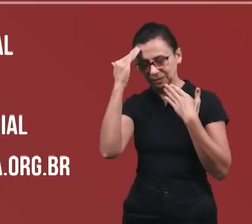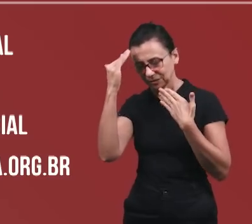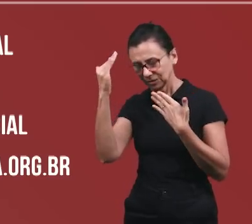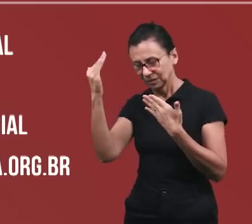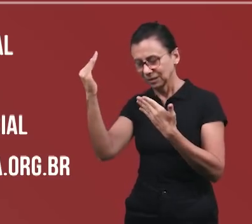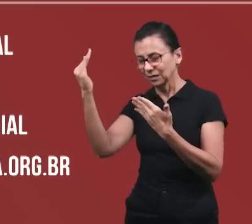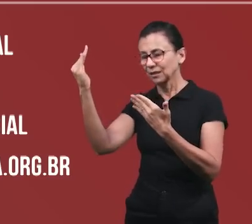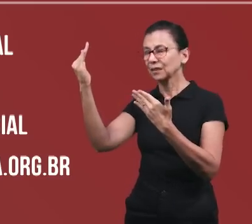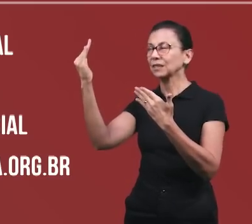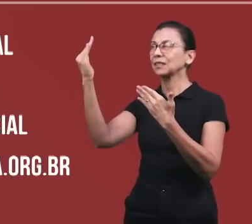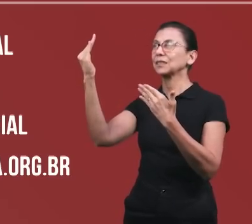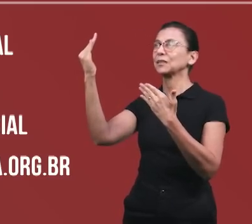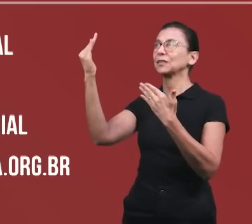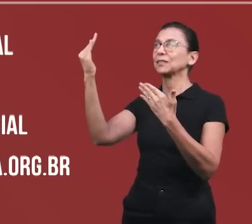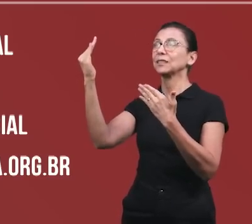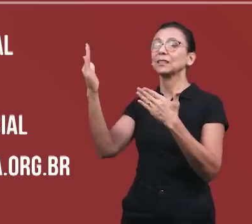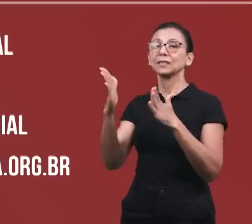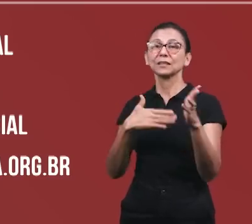toda a minha